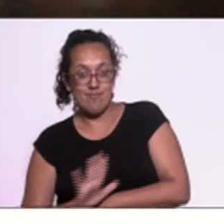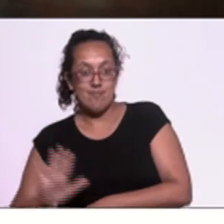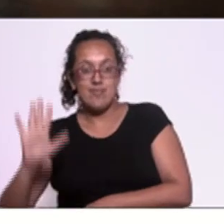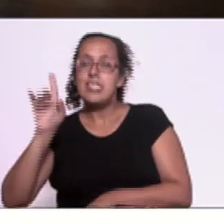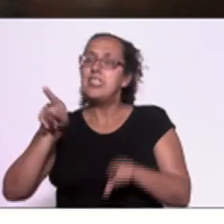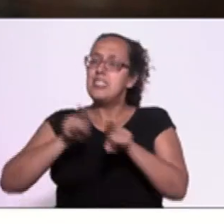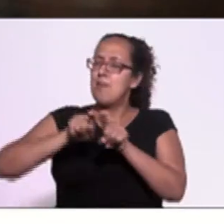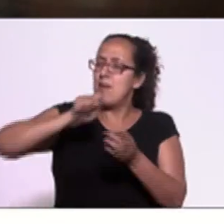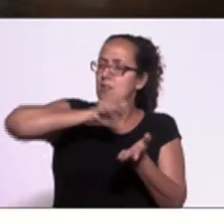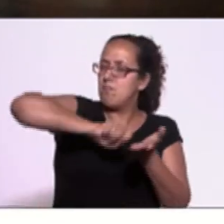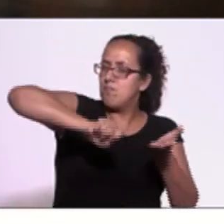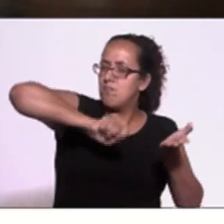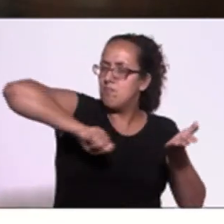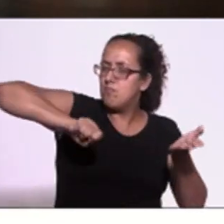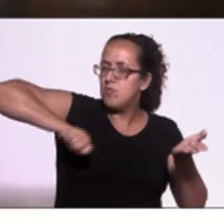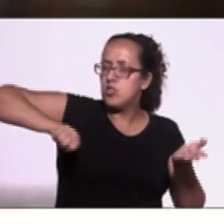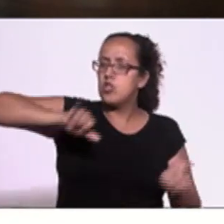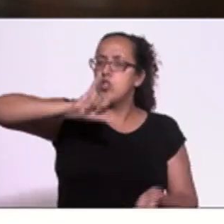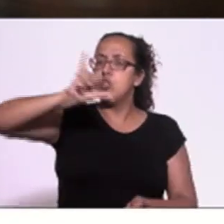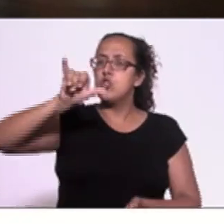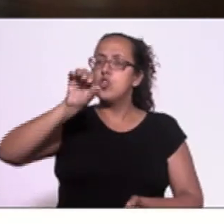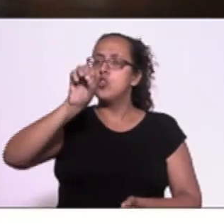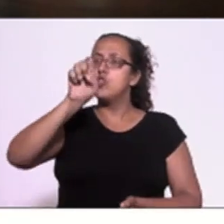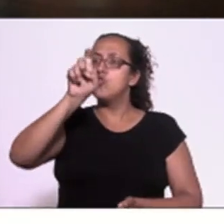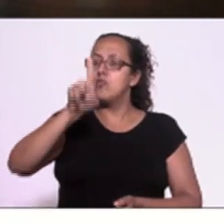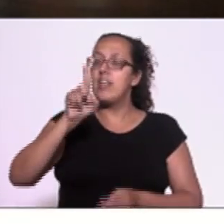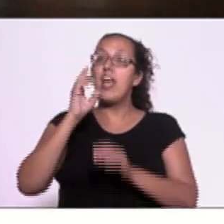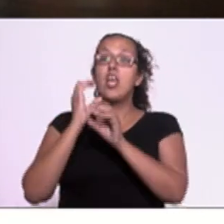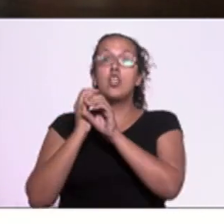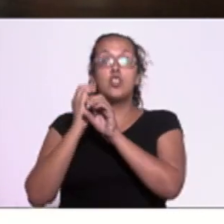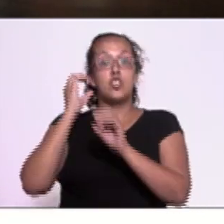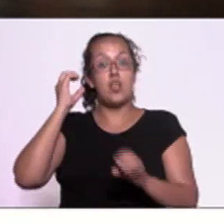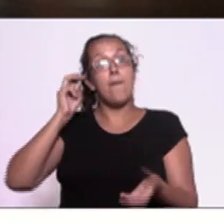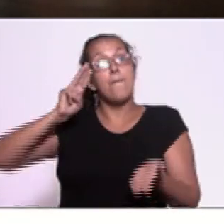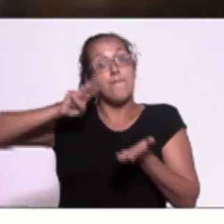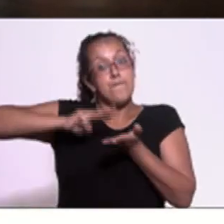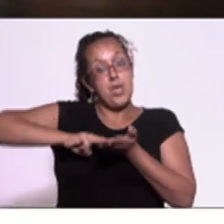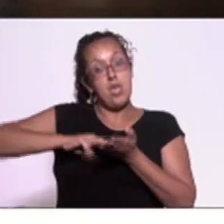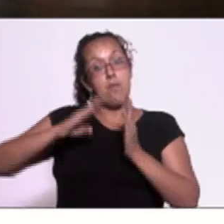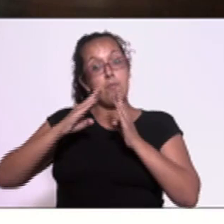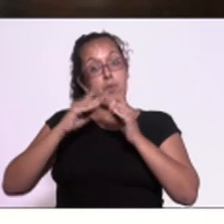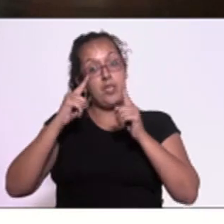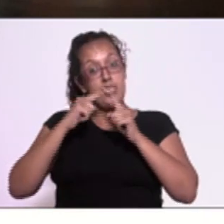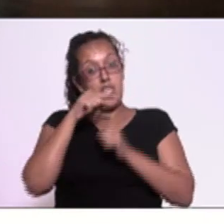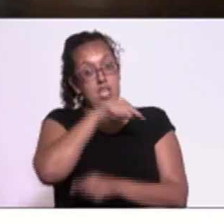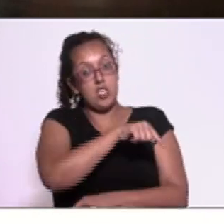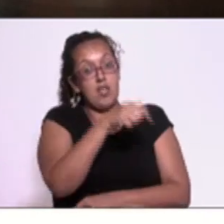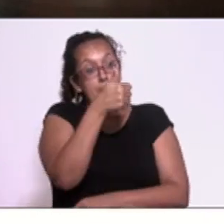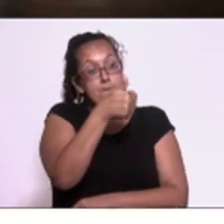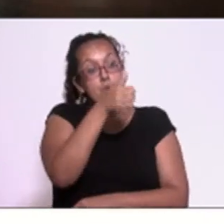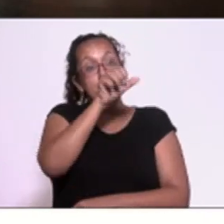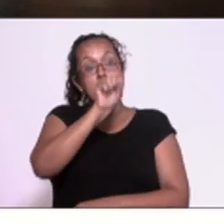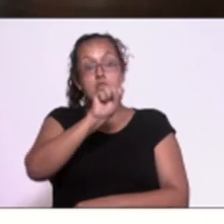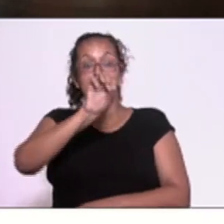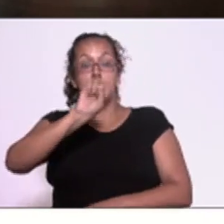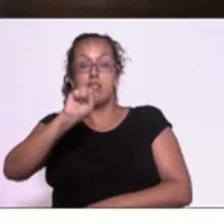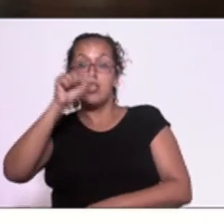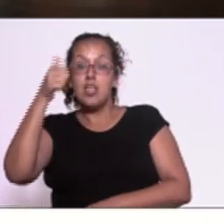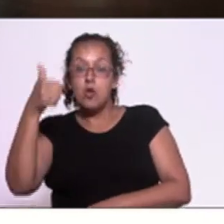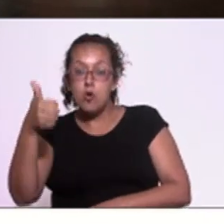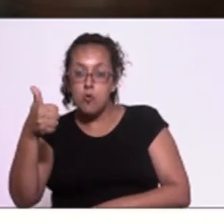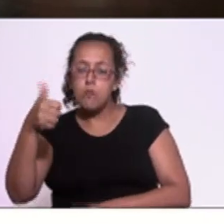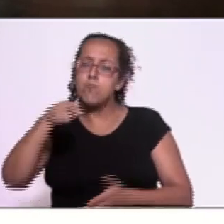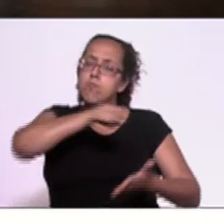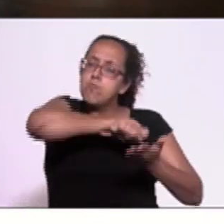de José Mariano de Oliveira, engenheiro, membro da Igreja desde 1881, e ele deixou